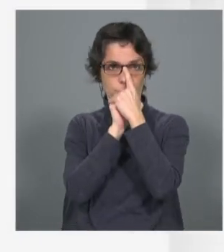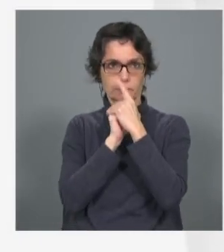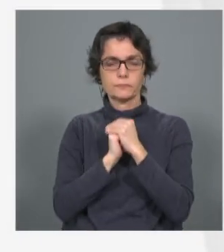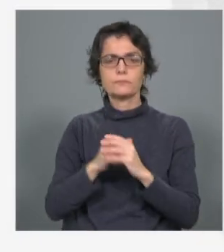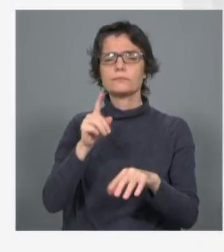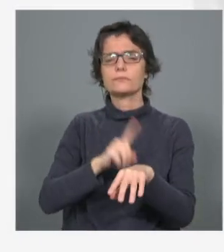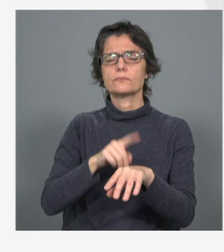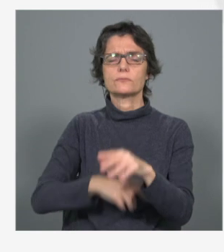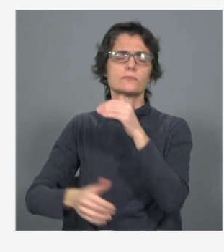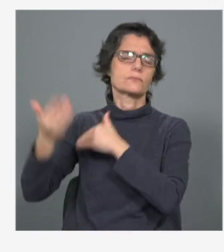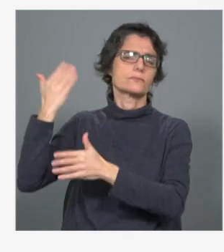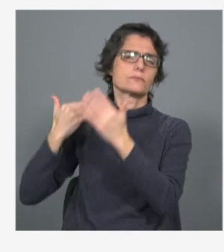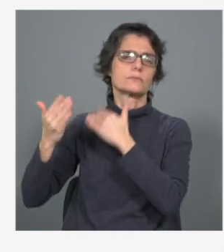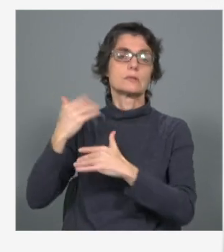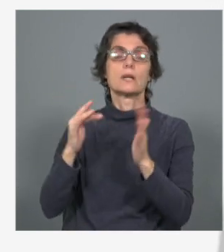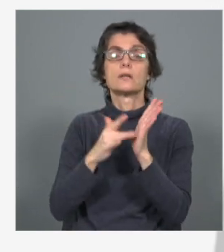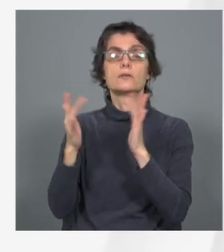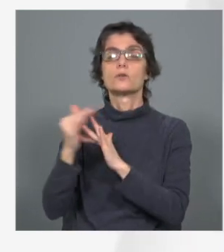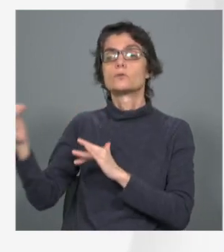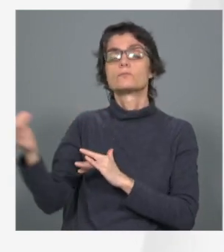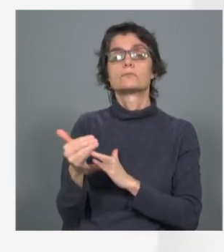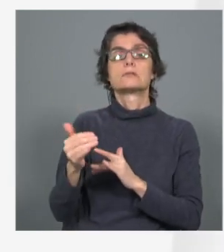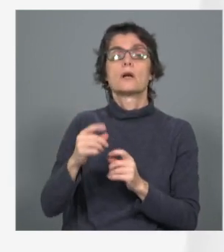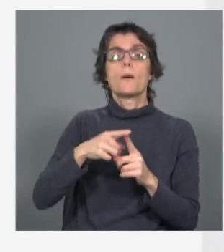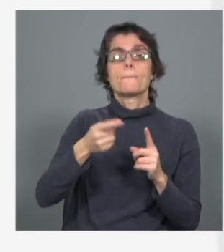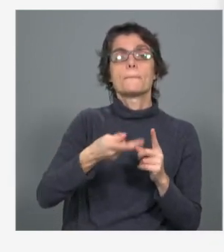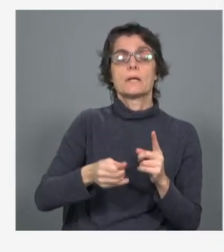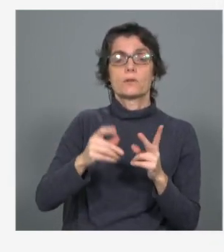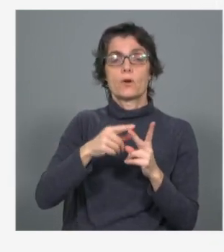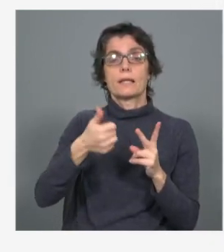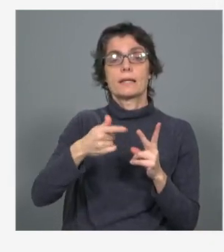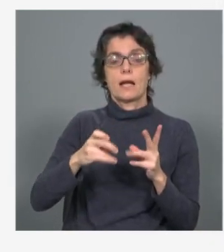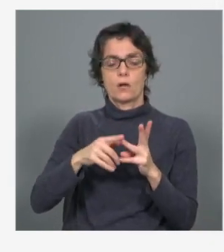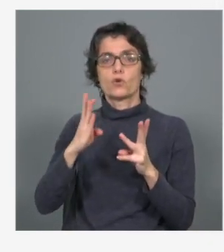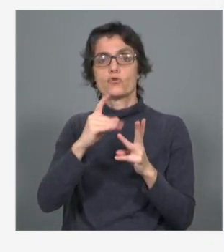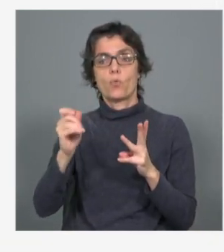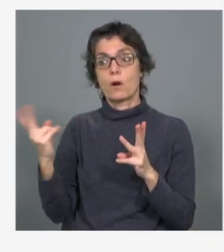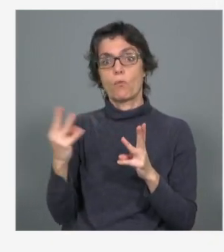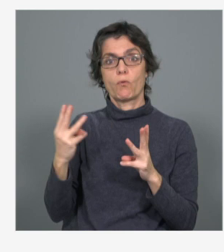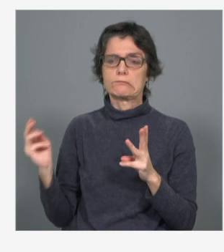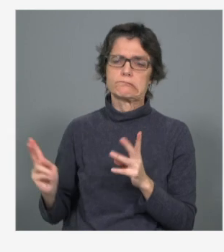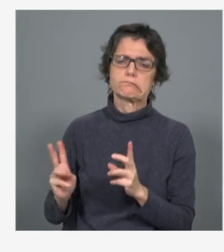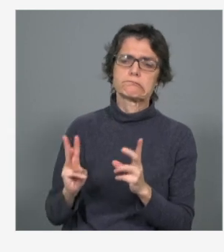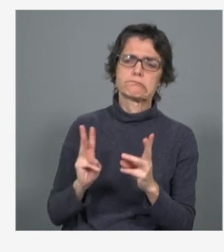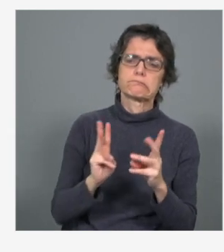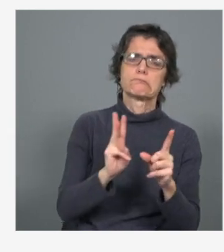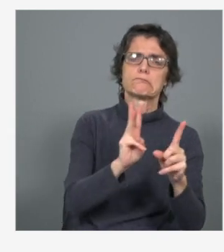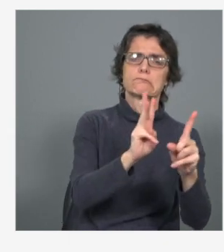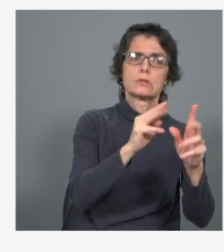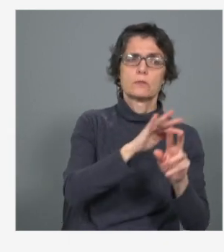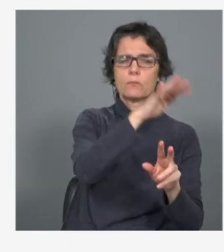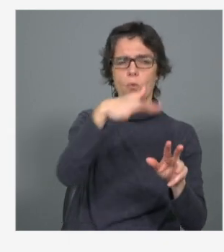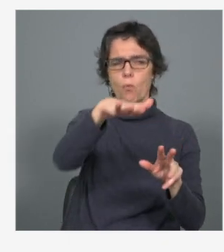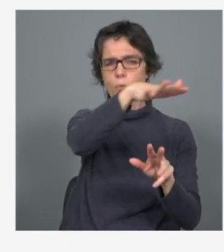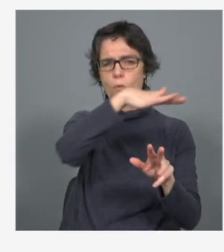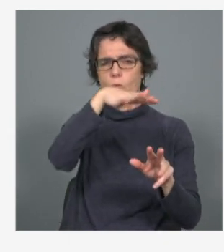Naquele tempo, Jesus tomou consigo Pedro, Tiago e João e subiu, só com eles, para um lugar retirado num